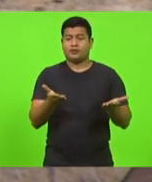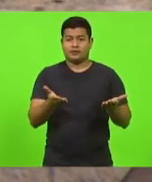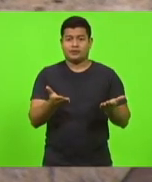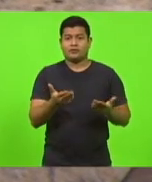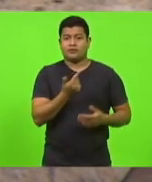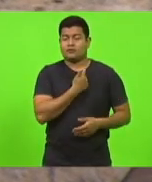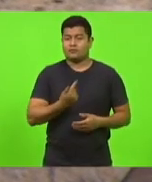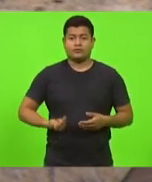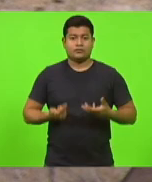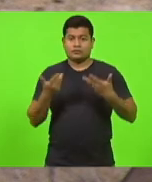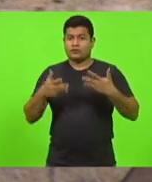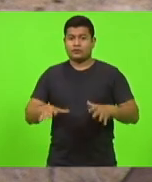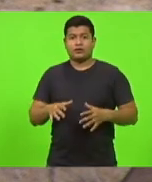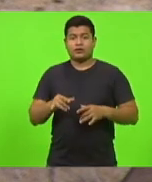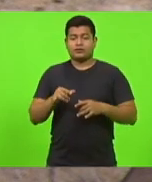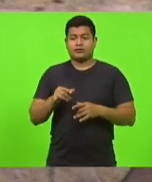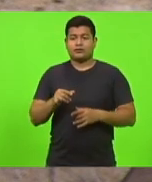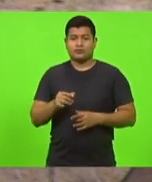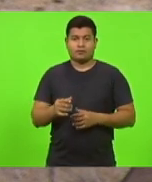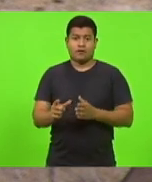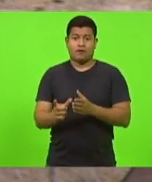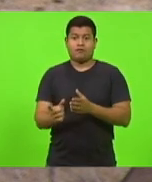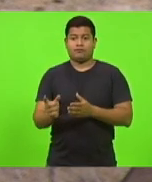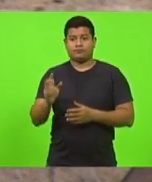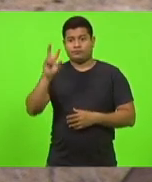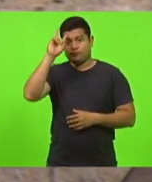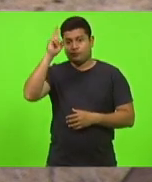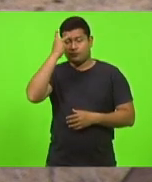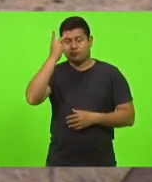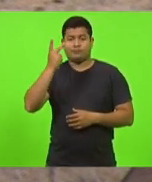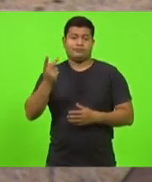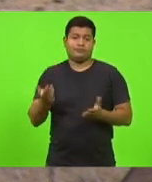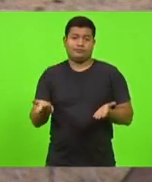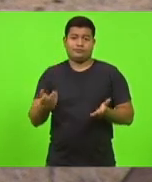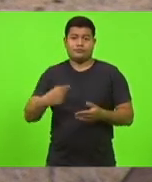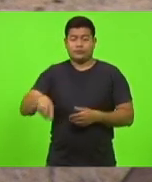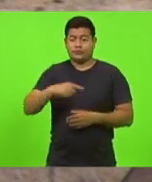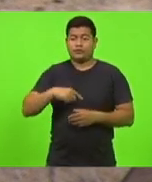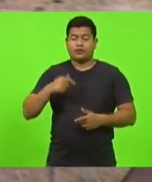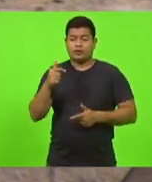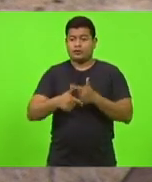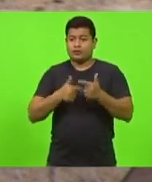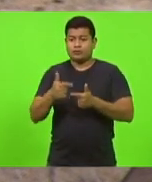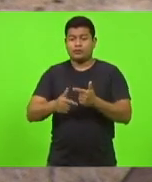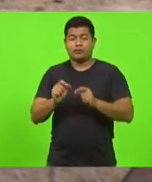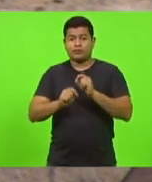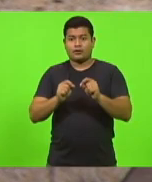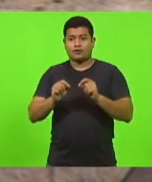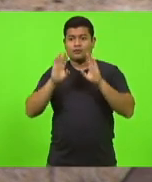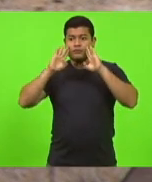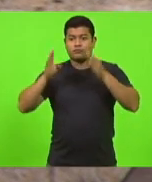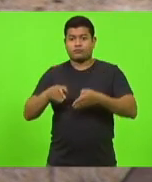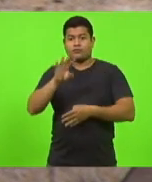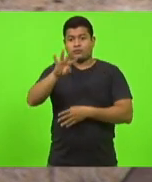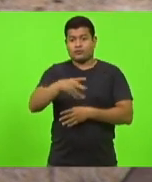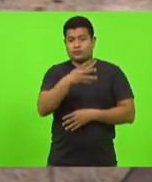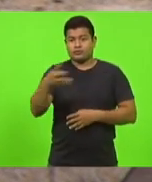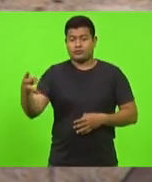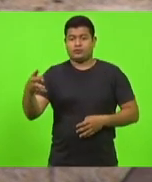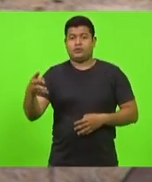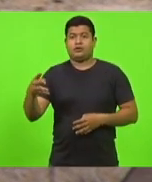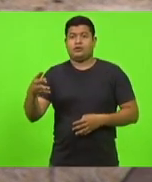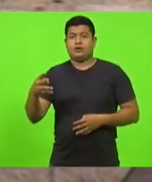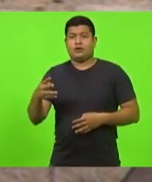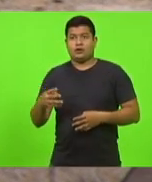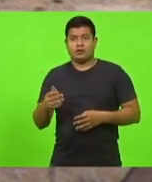que ele anunciou. Então, o que, que nós fizemos? Vamos trabalhar essa tabela do meio, não aceitamos aqueles 10 a 23, foi para